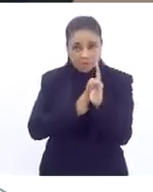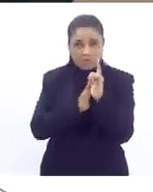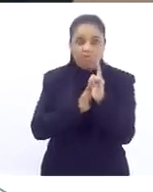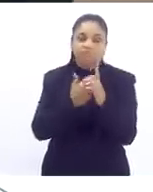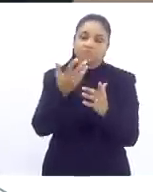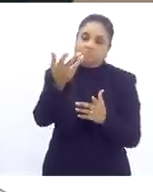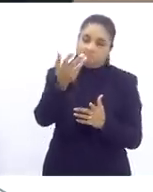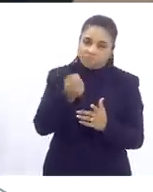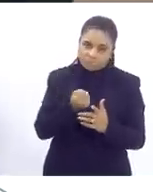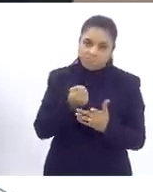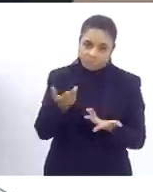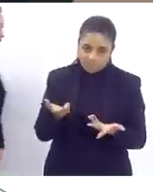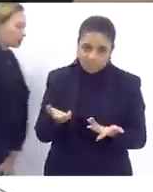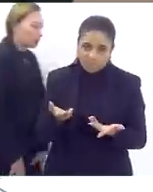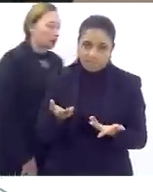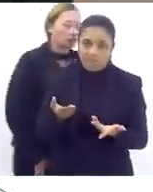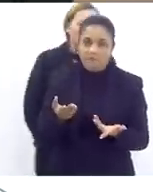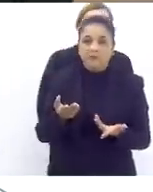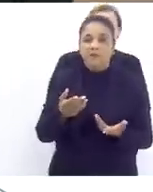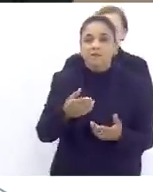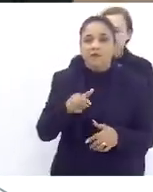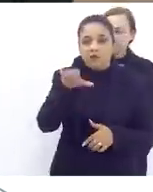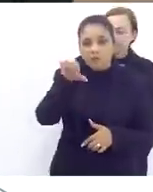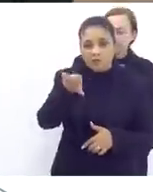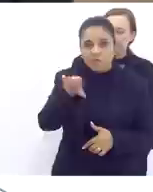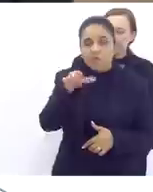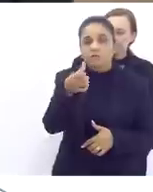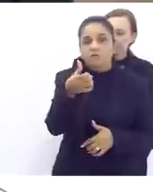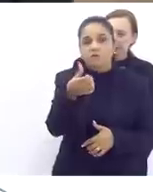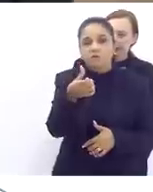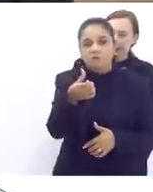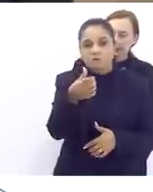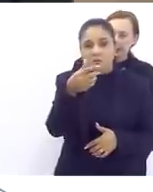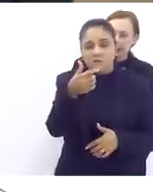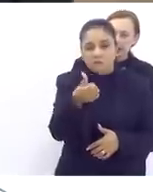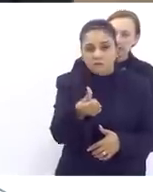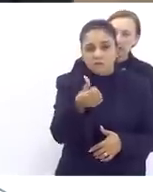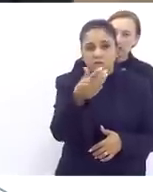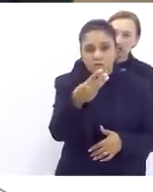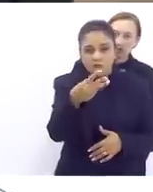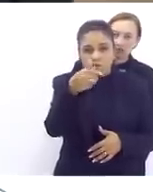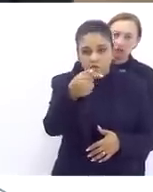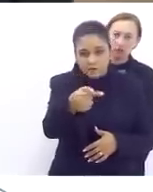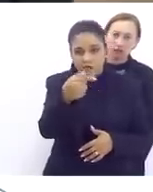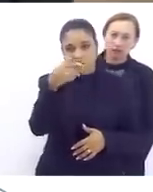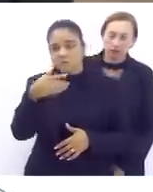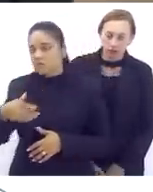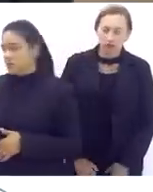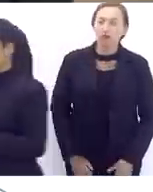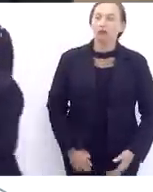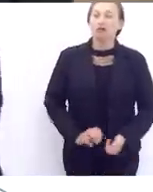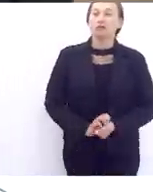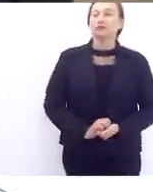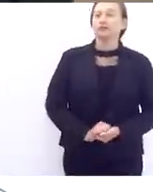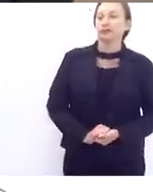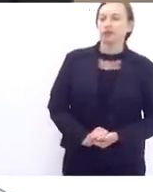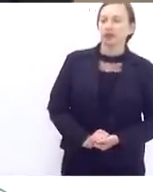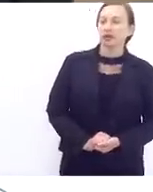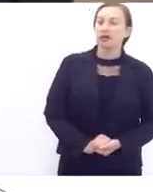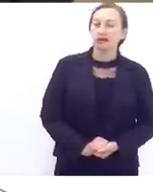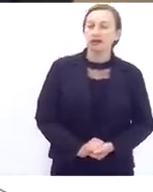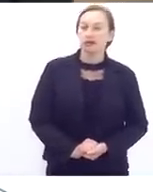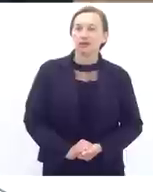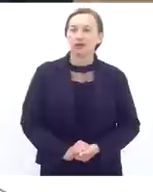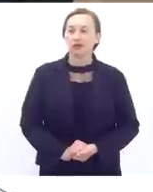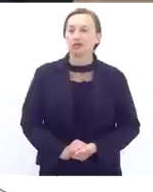a lei 9.537 que foi a lei que instituiu o sistema de proteção social de militares do Estado ela